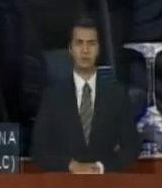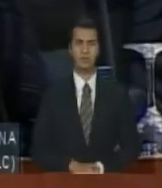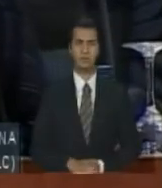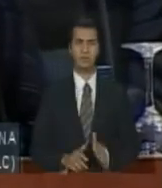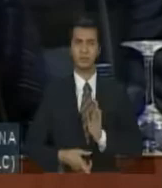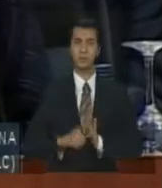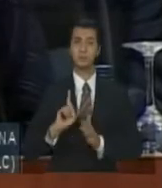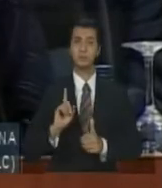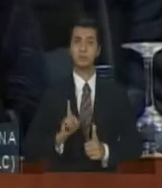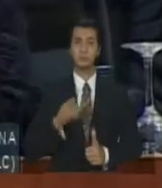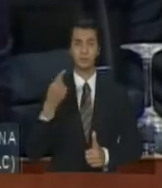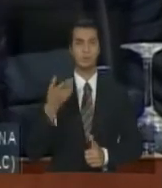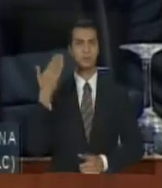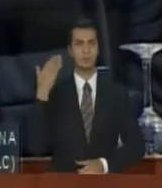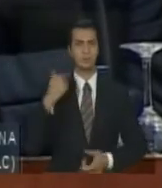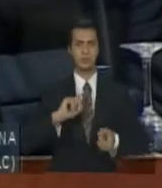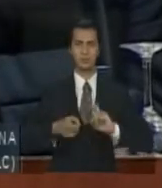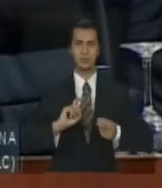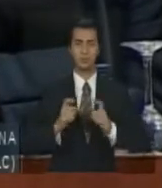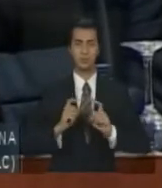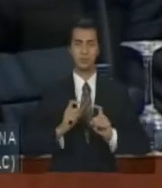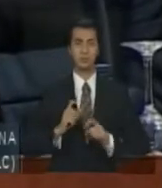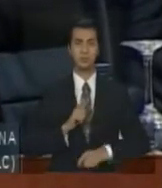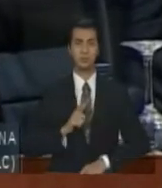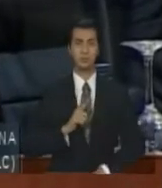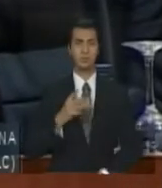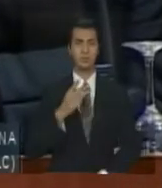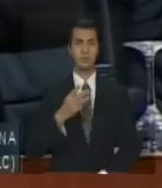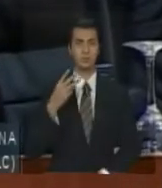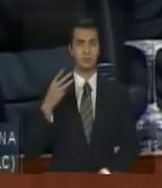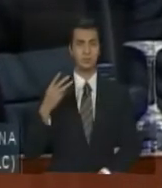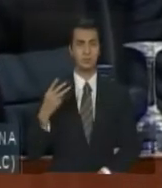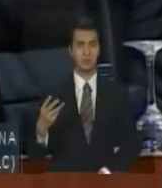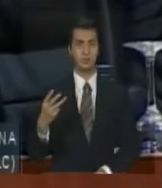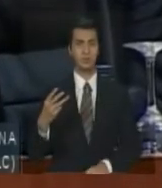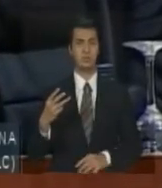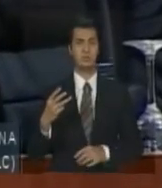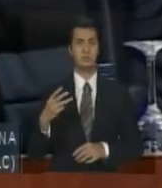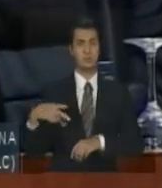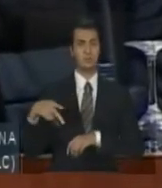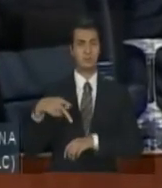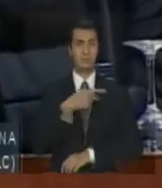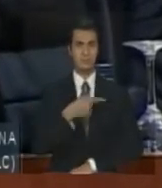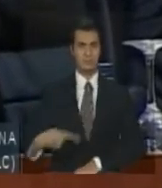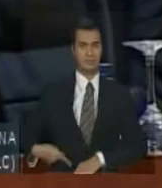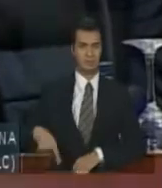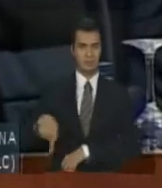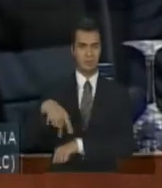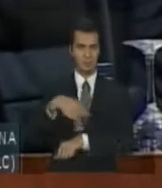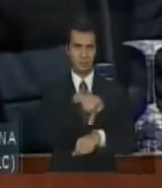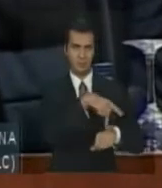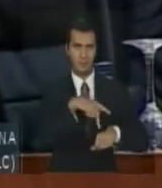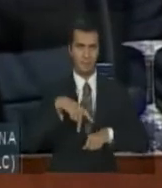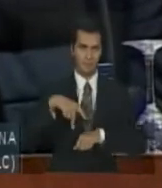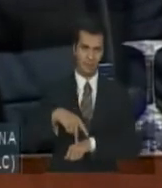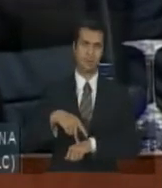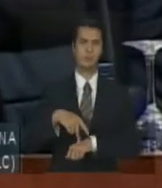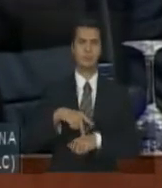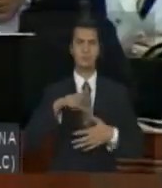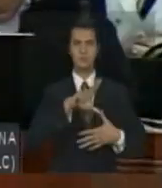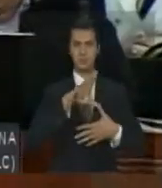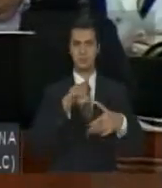reuniram os 33 chefes de Estado e de governo da América Latina e do